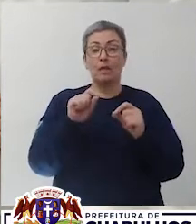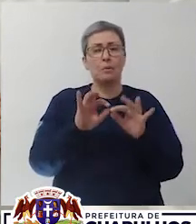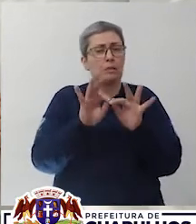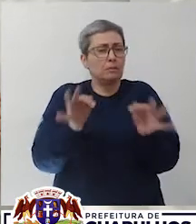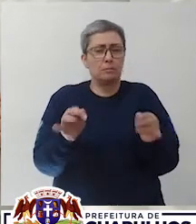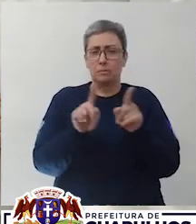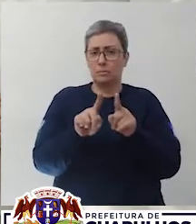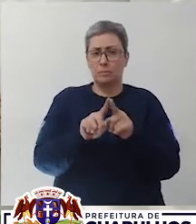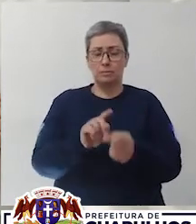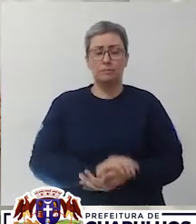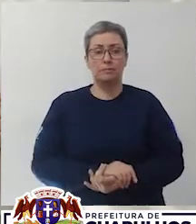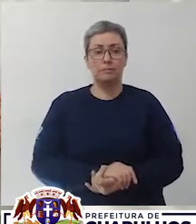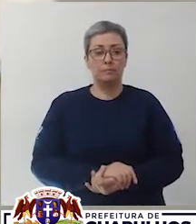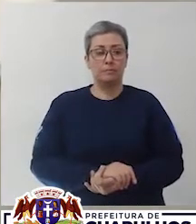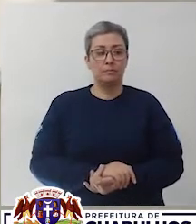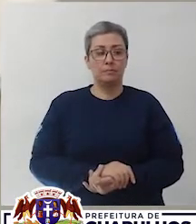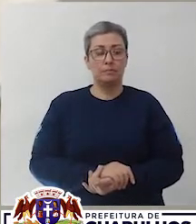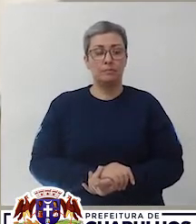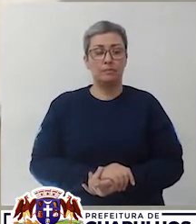Que é bem simples também.